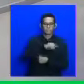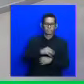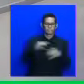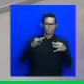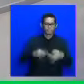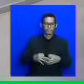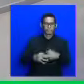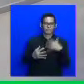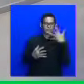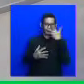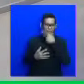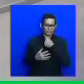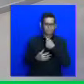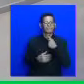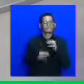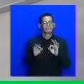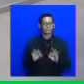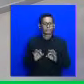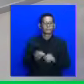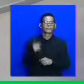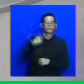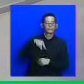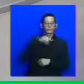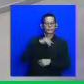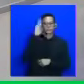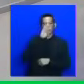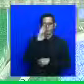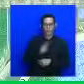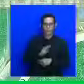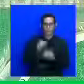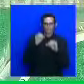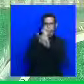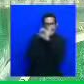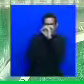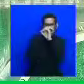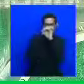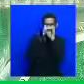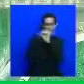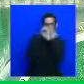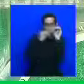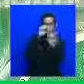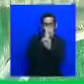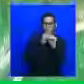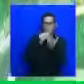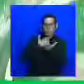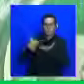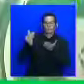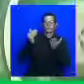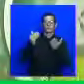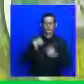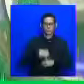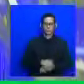hein? Pensamento positivo em todo o Brasil. Bolas posicionadas. Valendo!